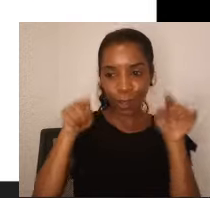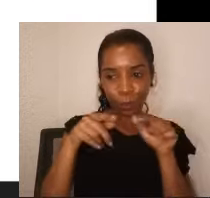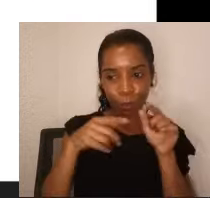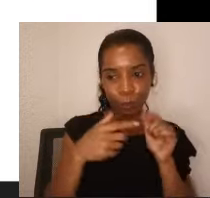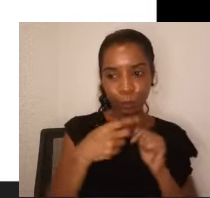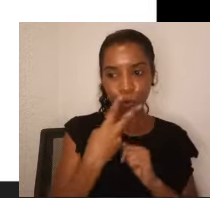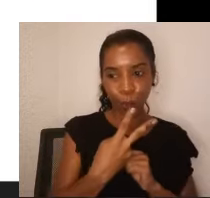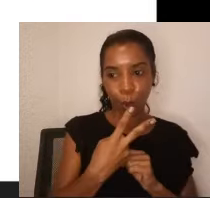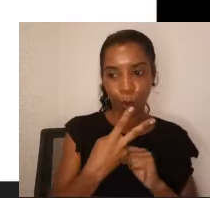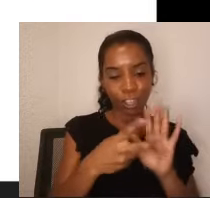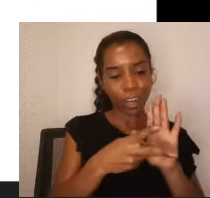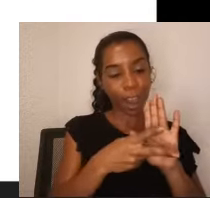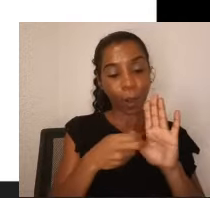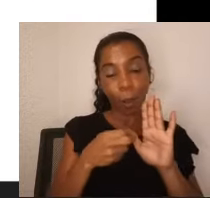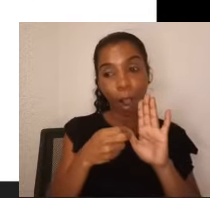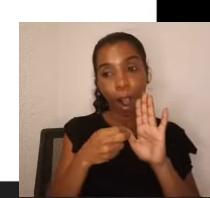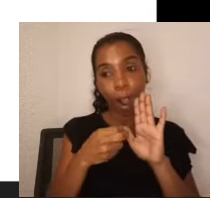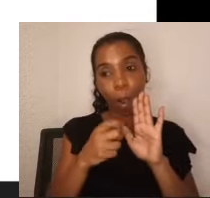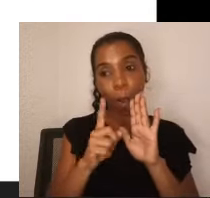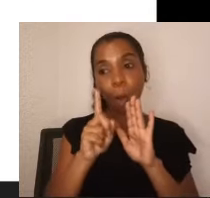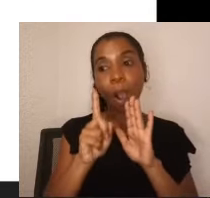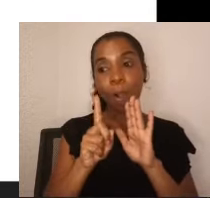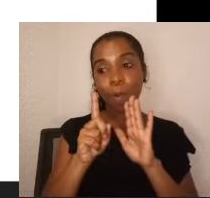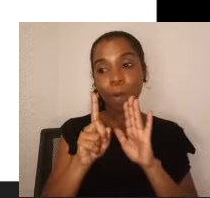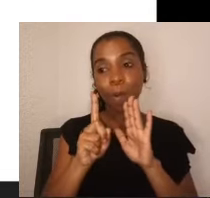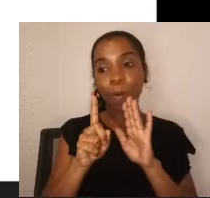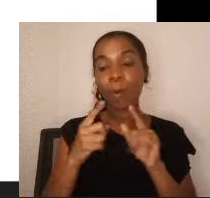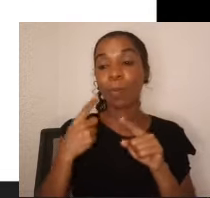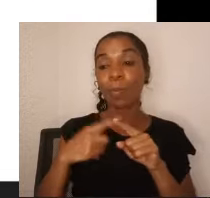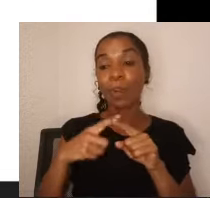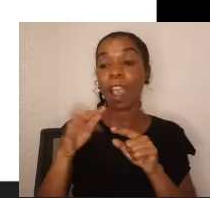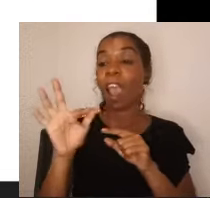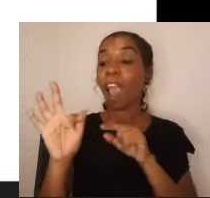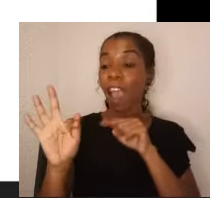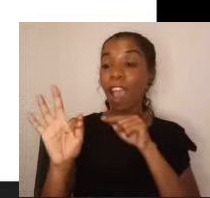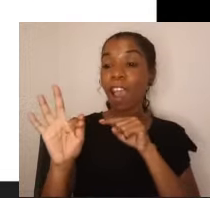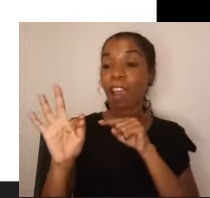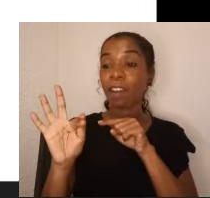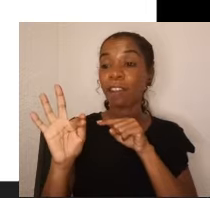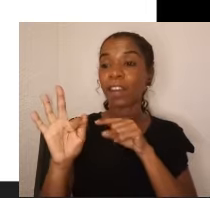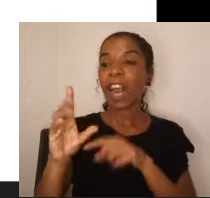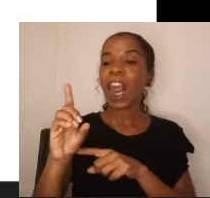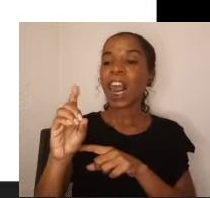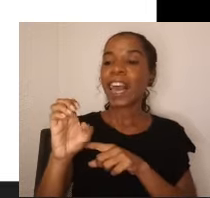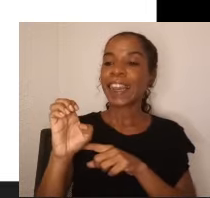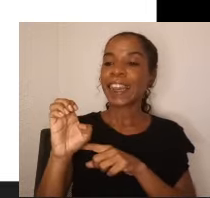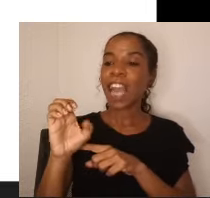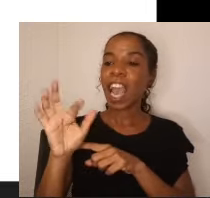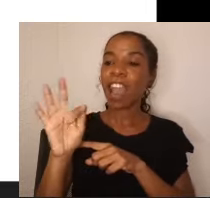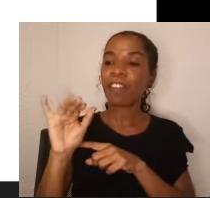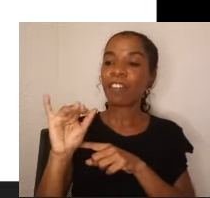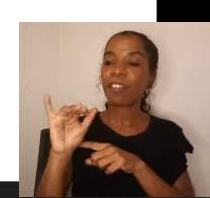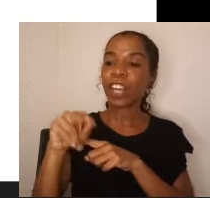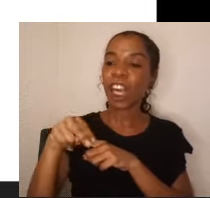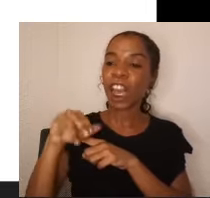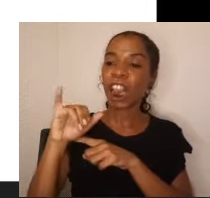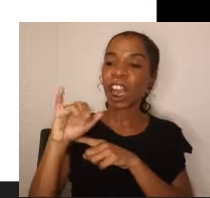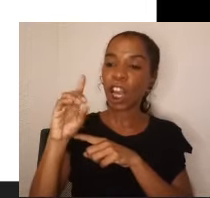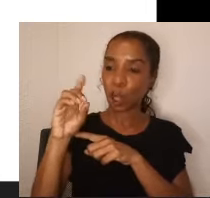a 1, né? Porque é assim que a função f é definida. Então, o limite da função